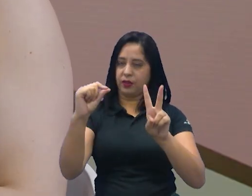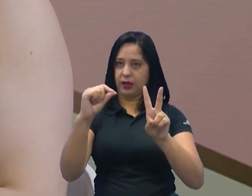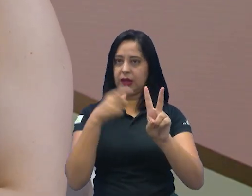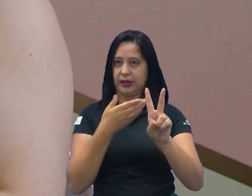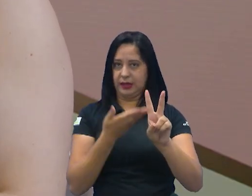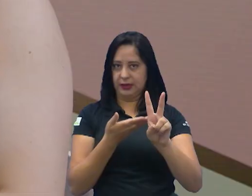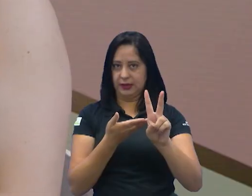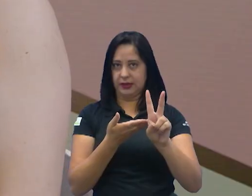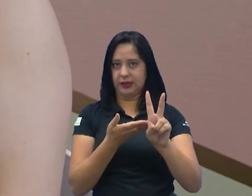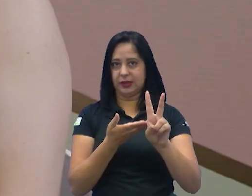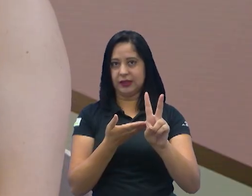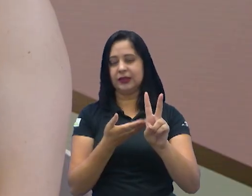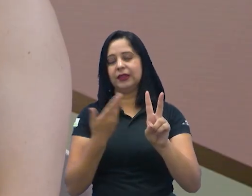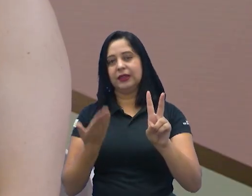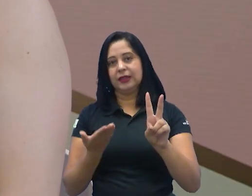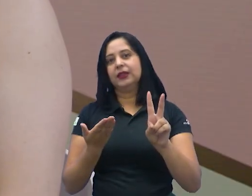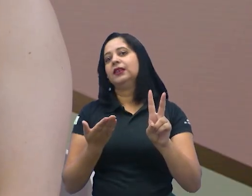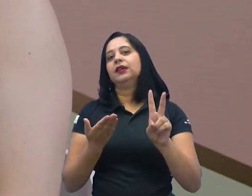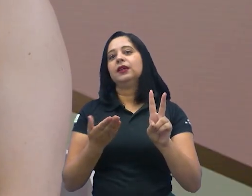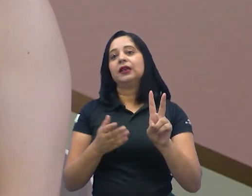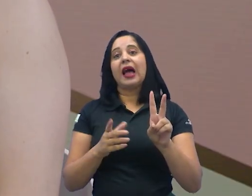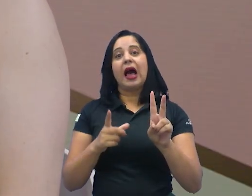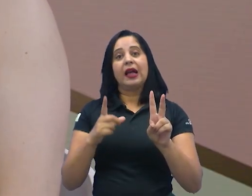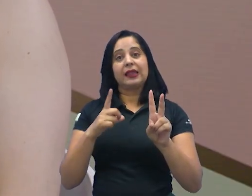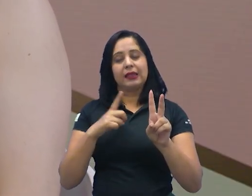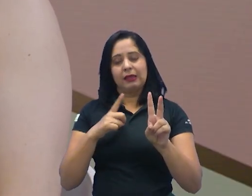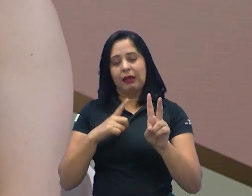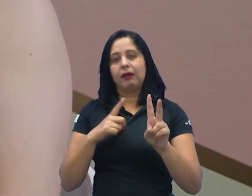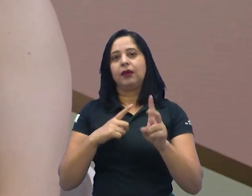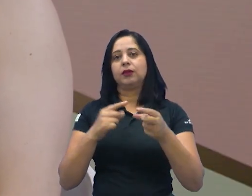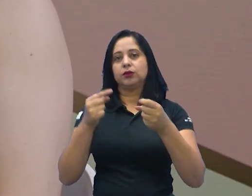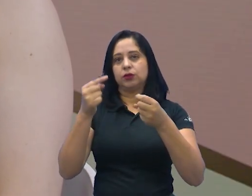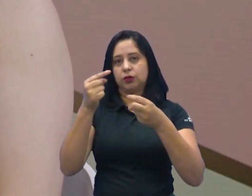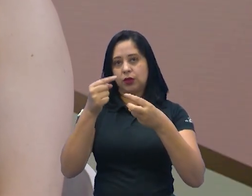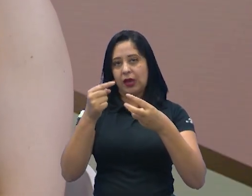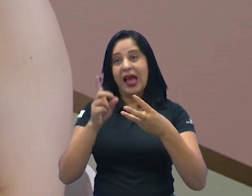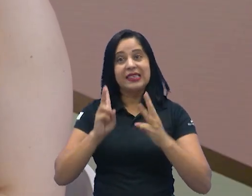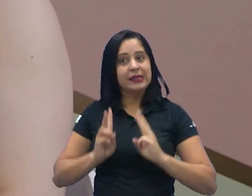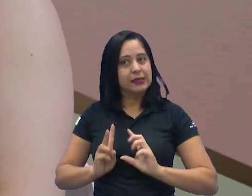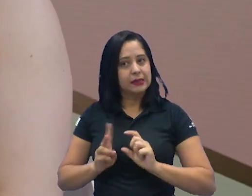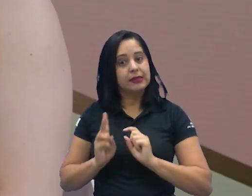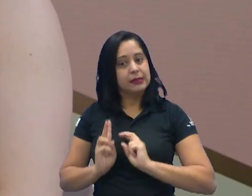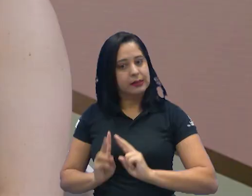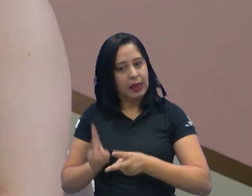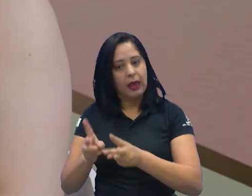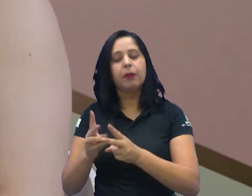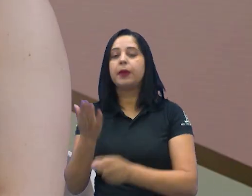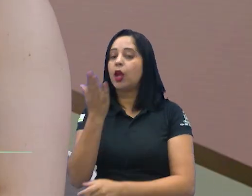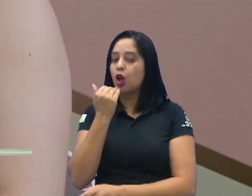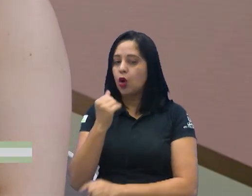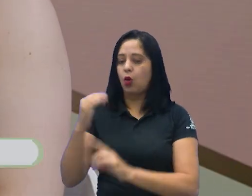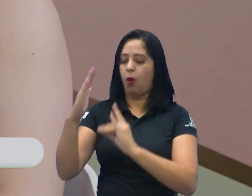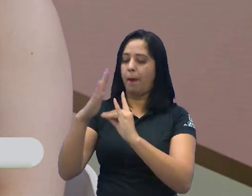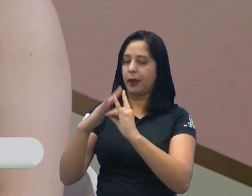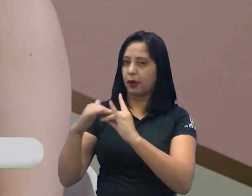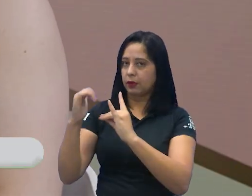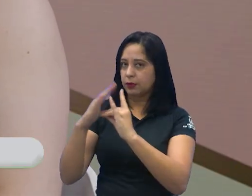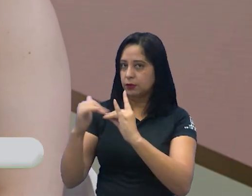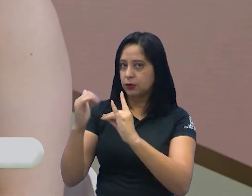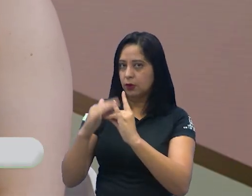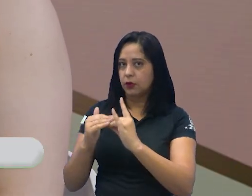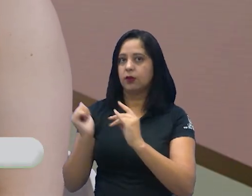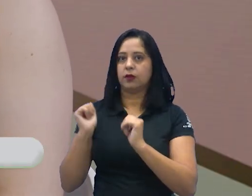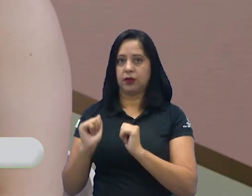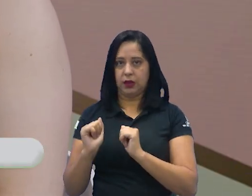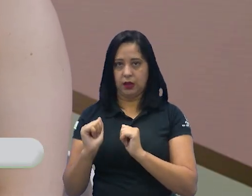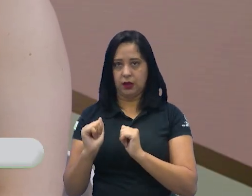porque, como eu utilizei, os termos para alimentação é sempre vegetariano. Então, a gente classificaria em vegetariano estrito,